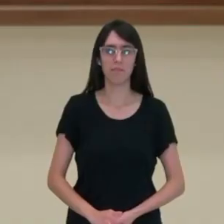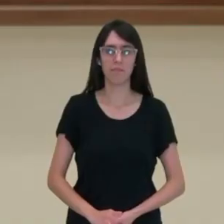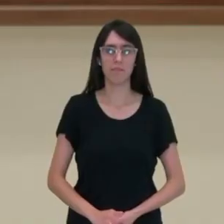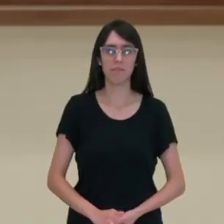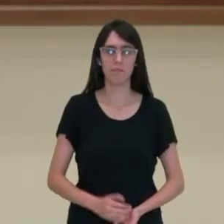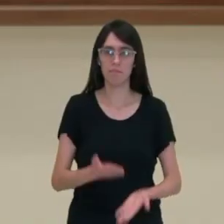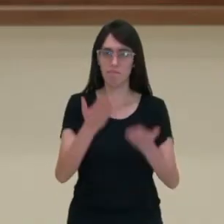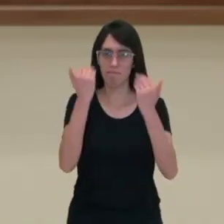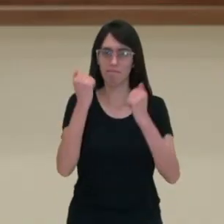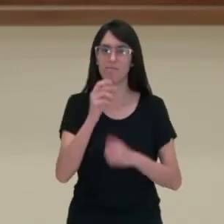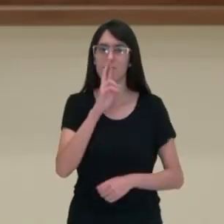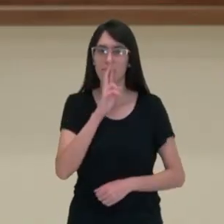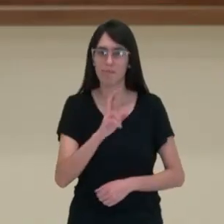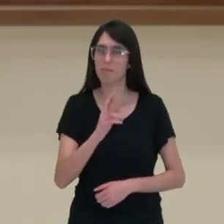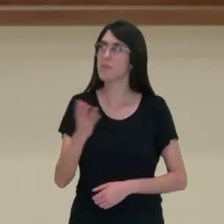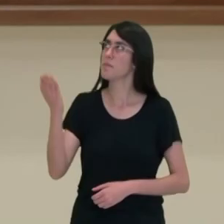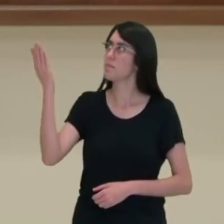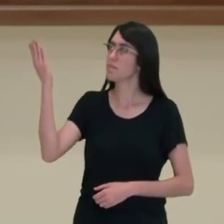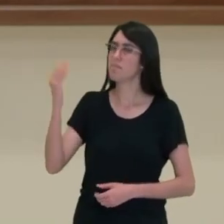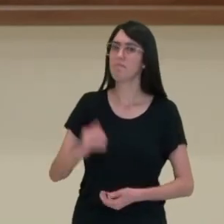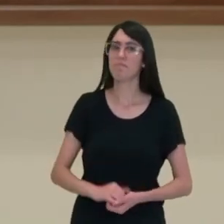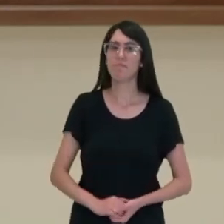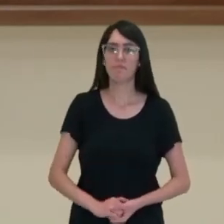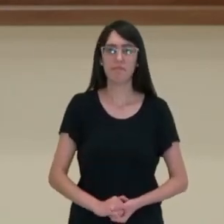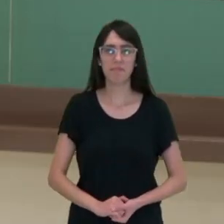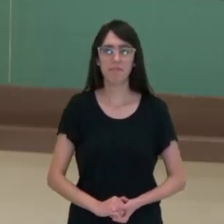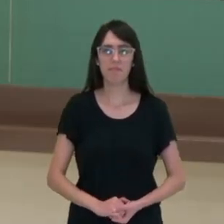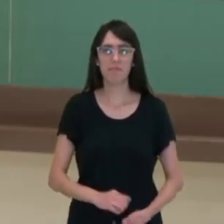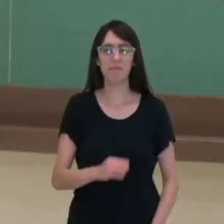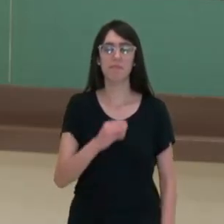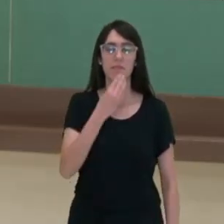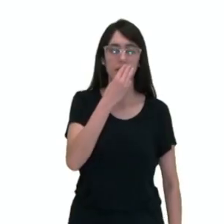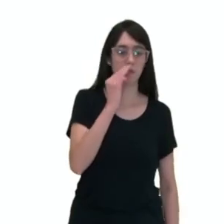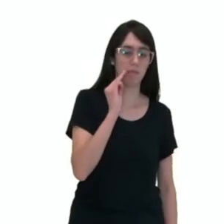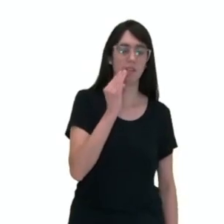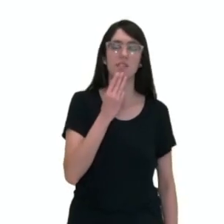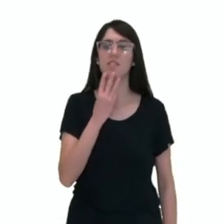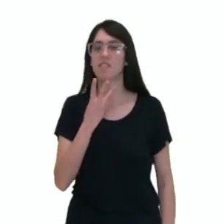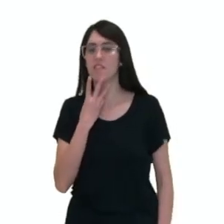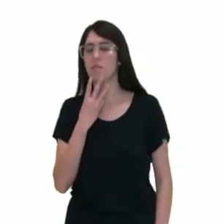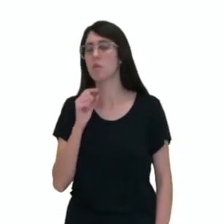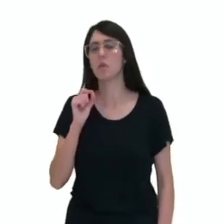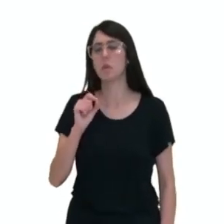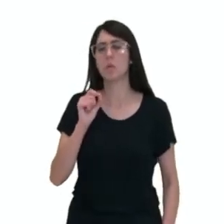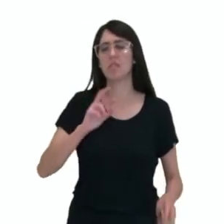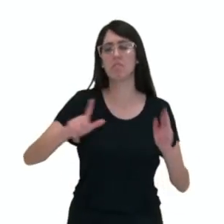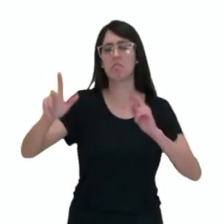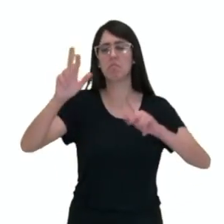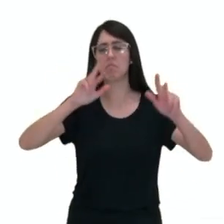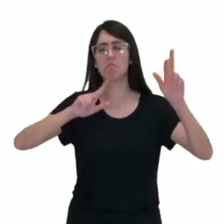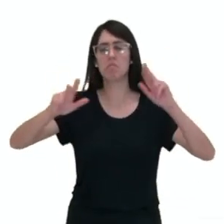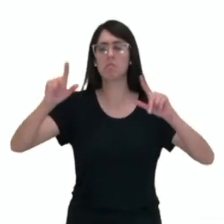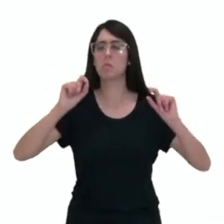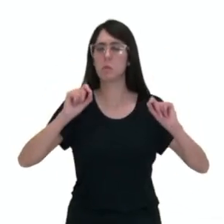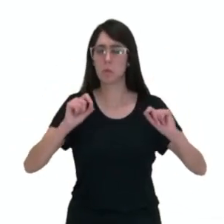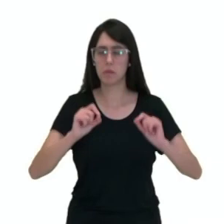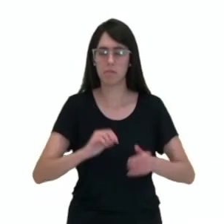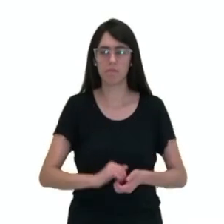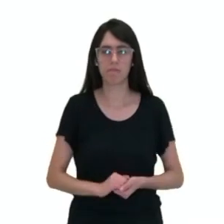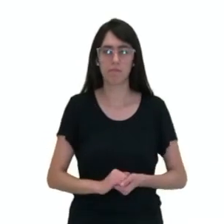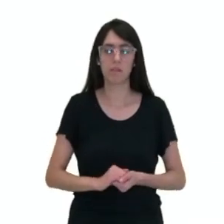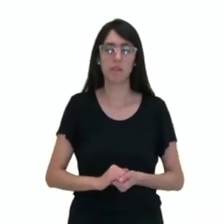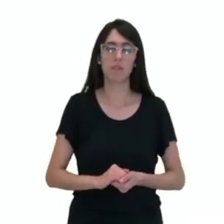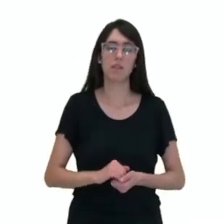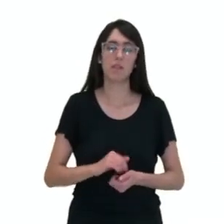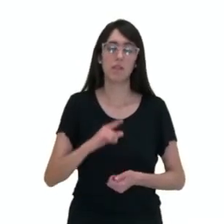Vamos responder então a segunda questão? Para Marx e Weber, o que são desigualdades? Essa resposta deve considerar